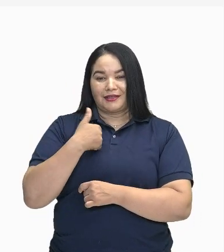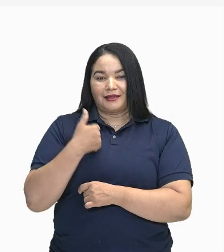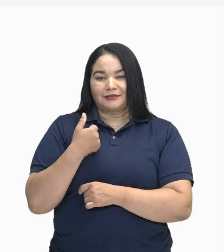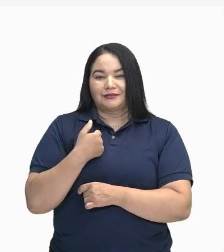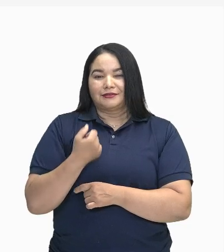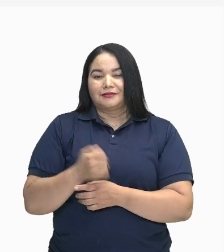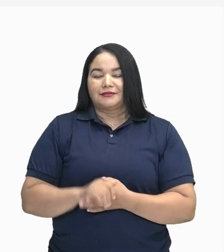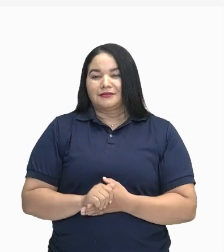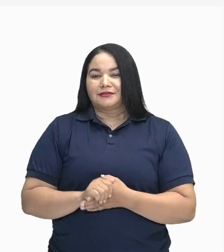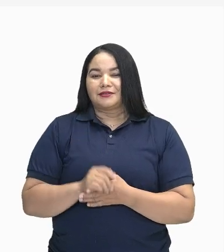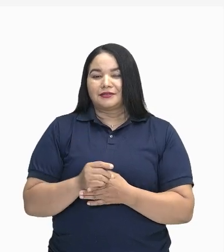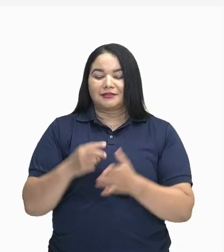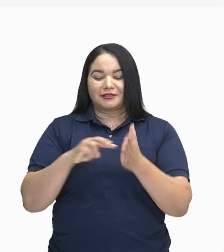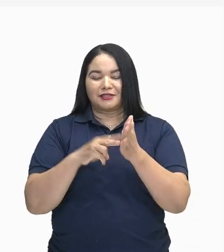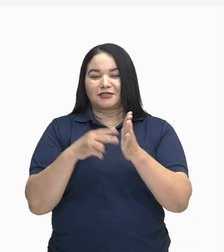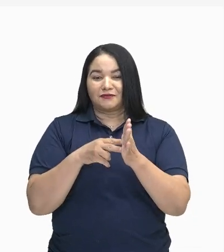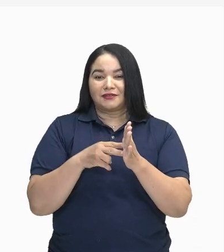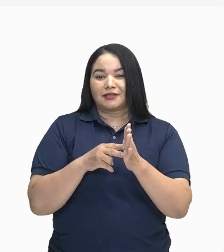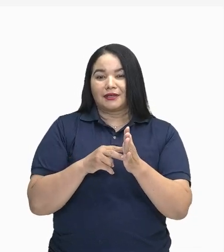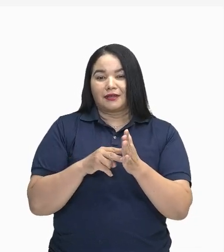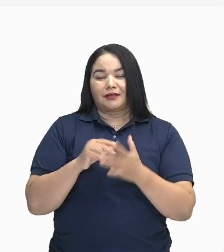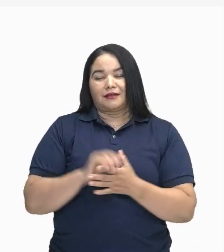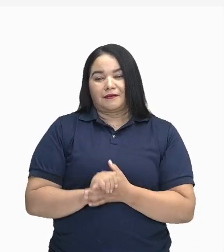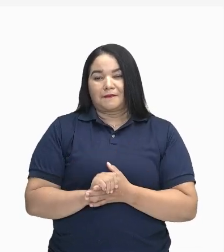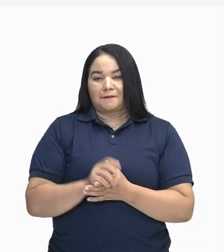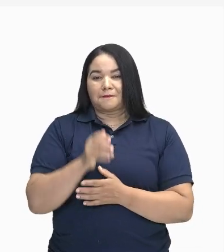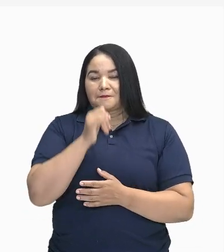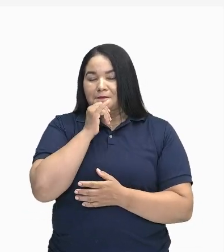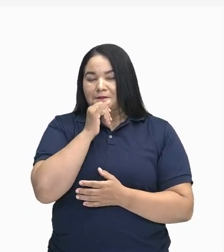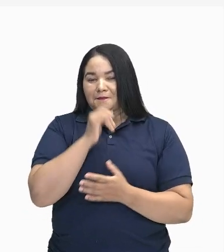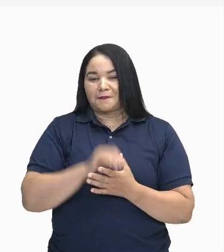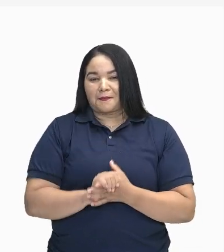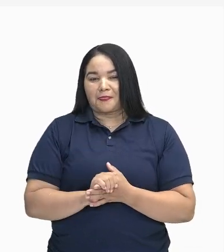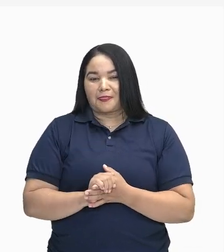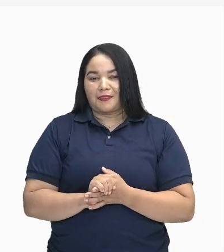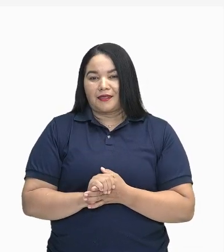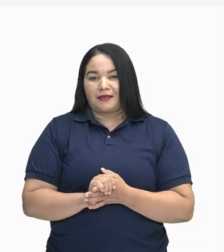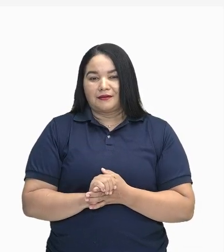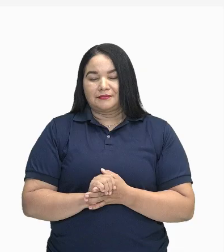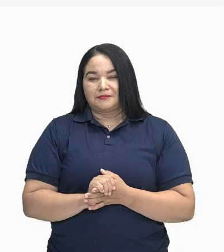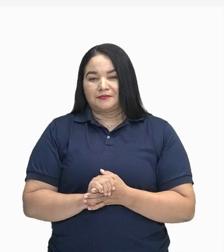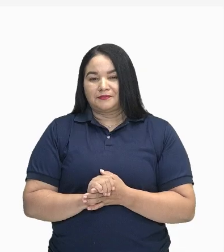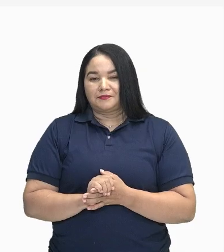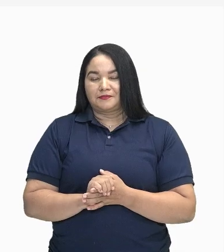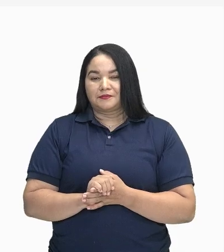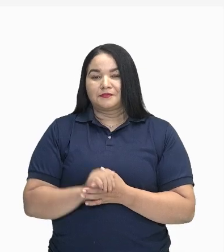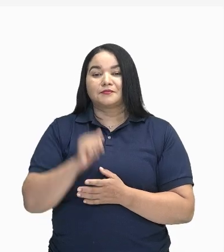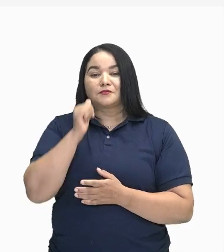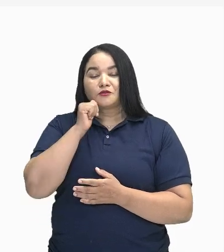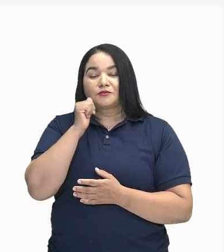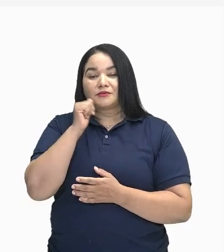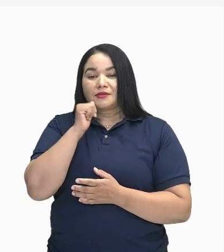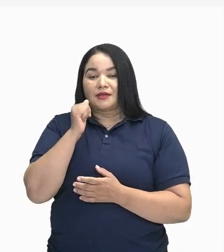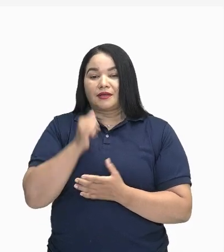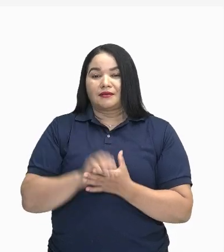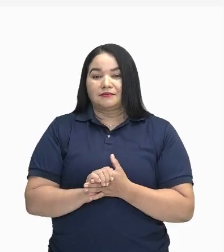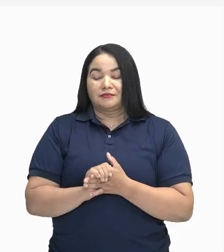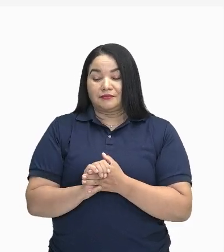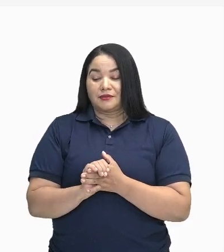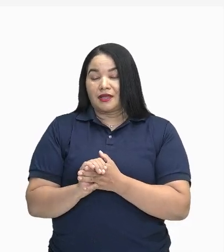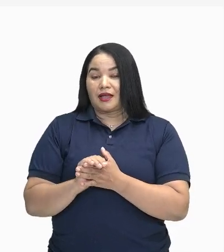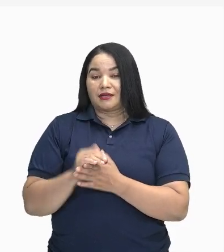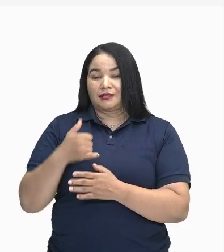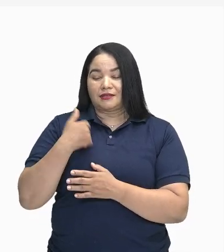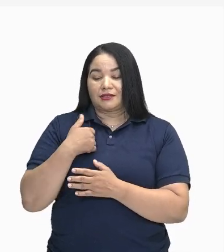de Luísa. Isso significa que para cada 1 ano da idade de Fátima, Luísa tem 4 anos, tá